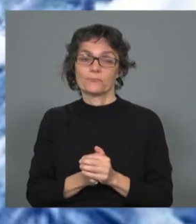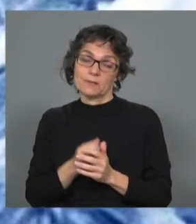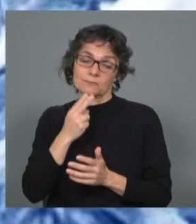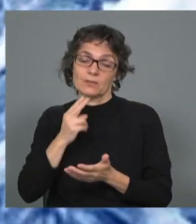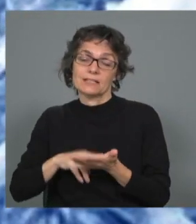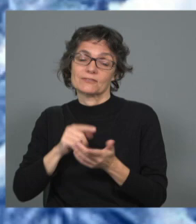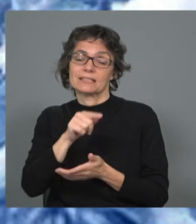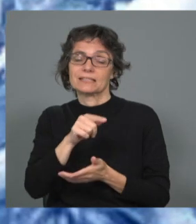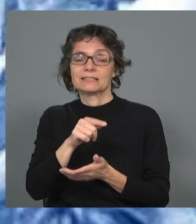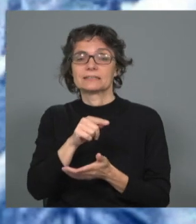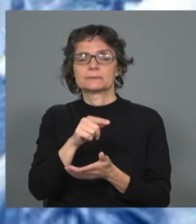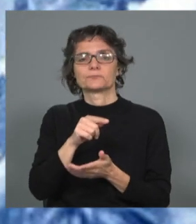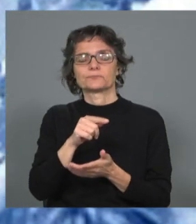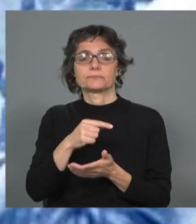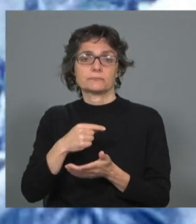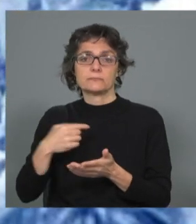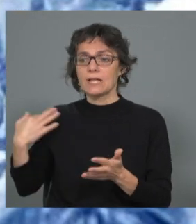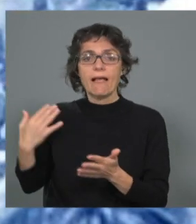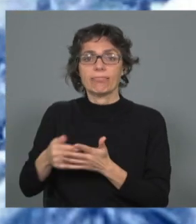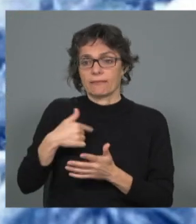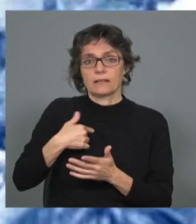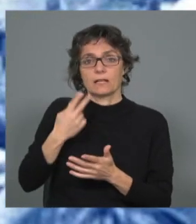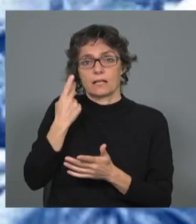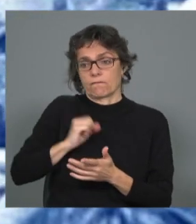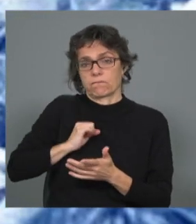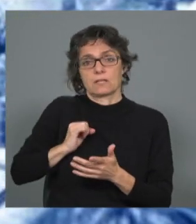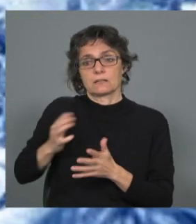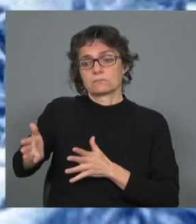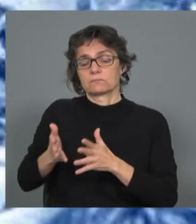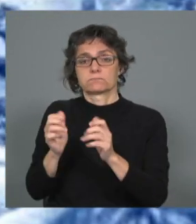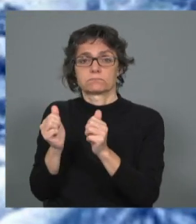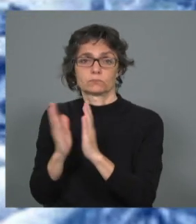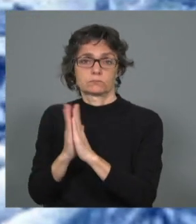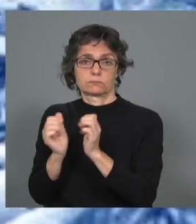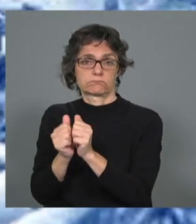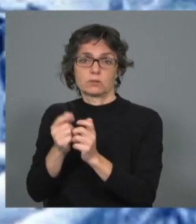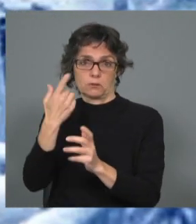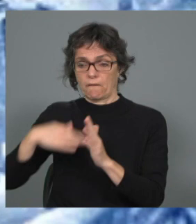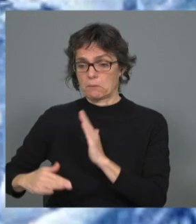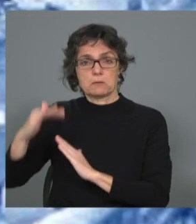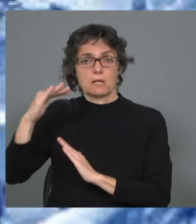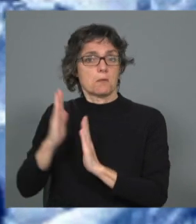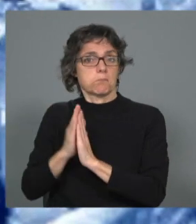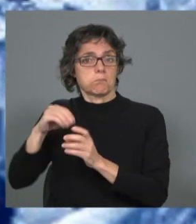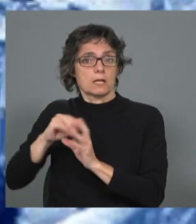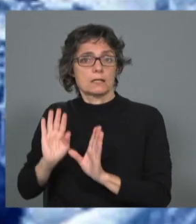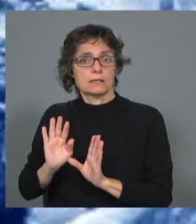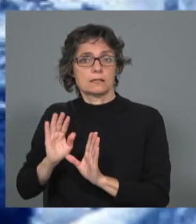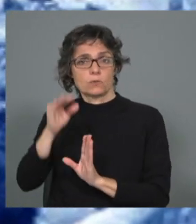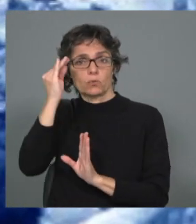percurso em igreja sempre, enfim, toda a minha vida, diria eu, desde a educação até depois outras atividades que fui